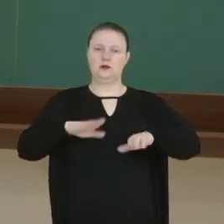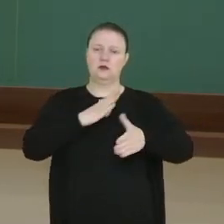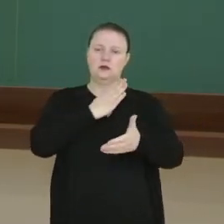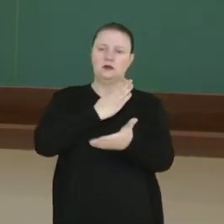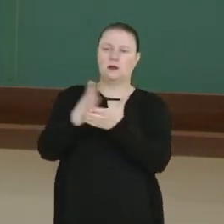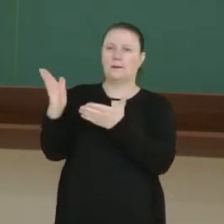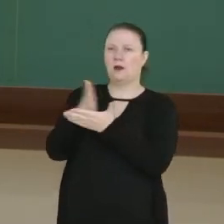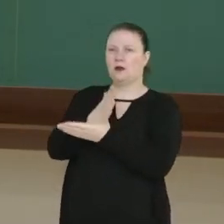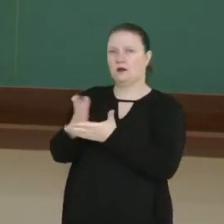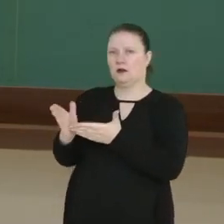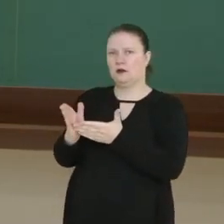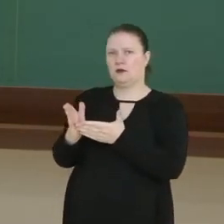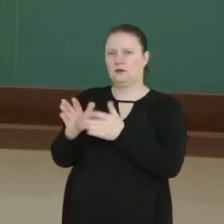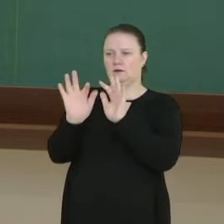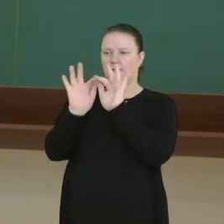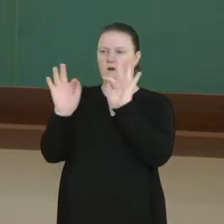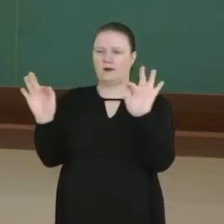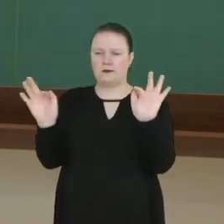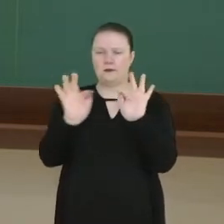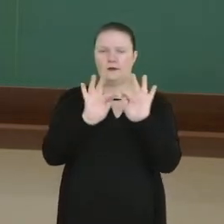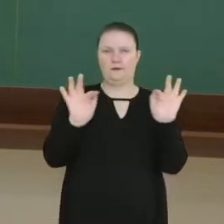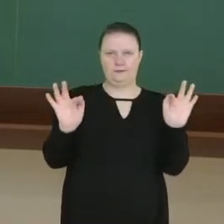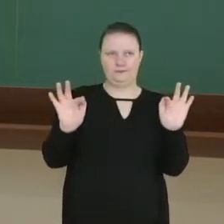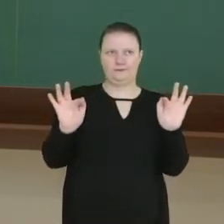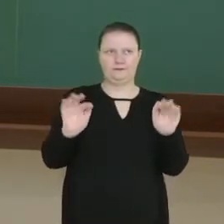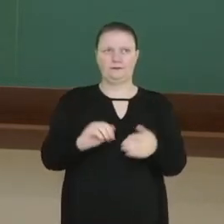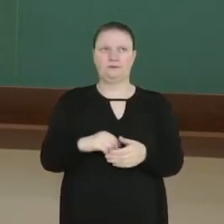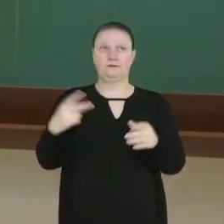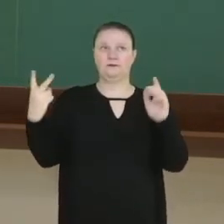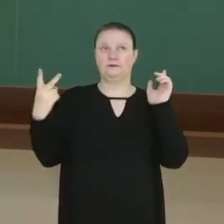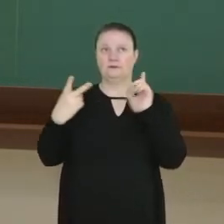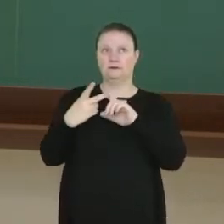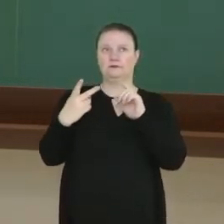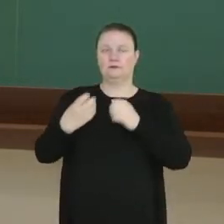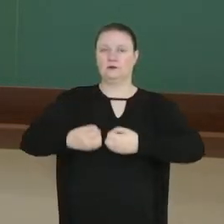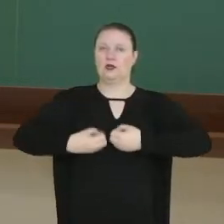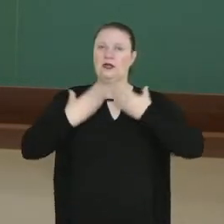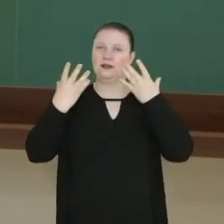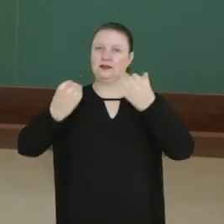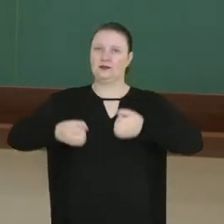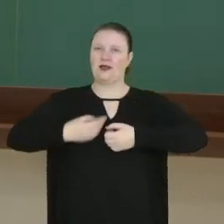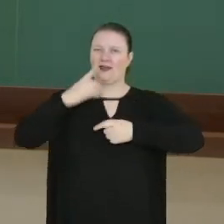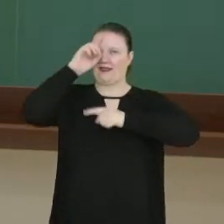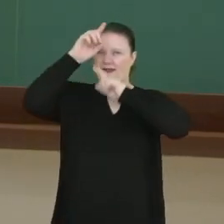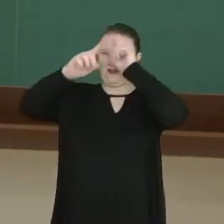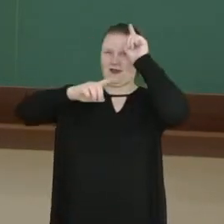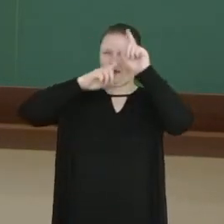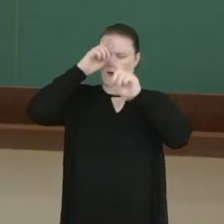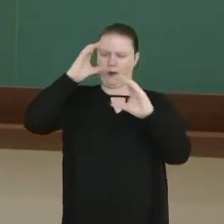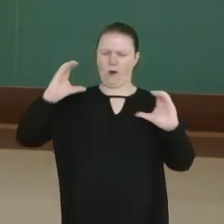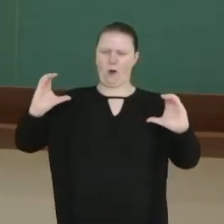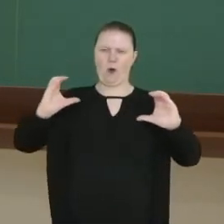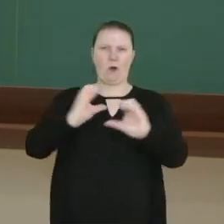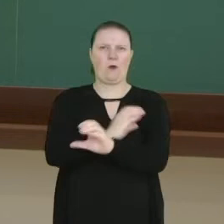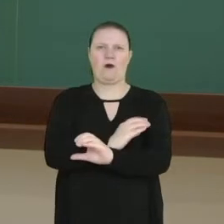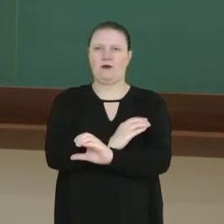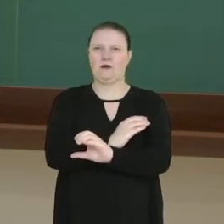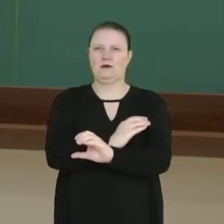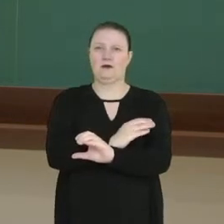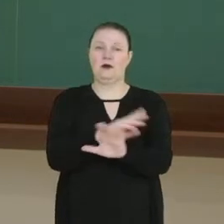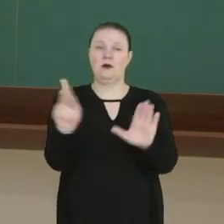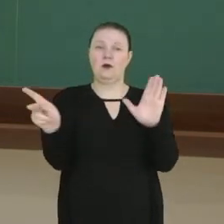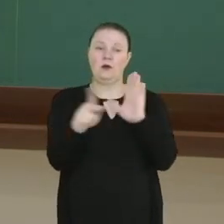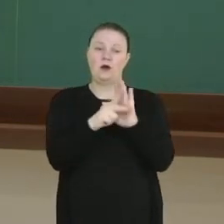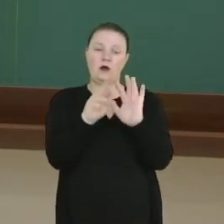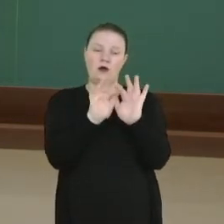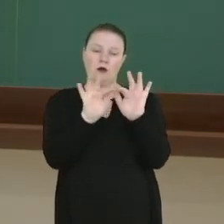de orações coordenadas, né, mais clara. Outra coisa, expressam ideias completas em si mesmas. Então, eu não